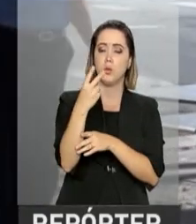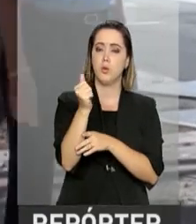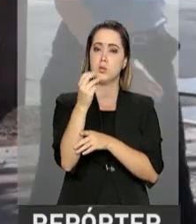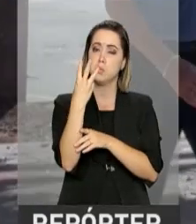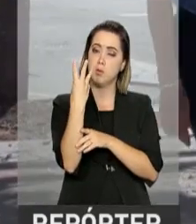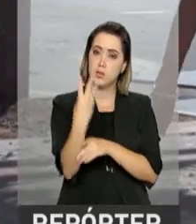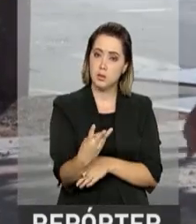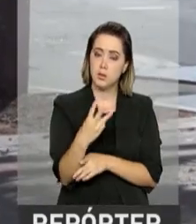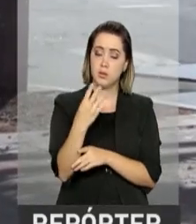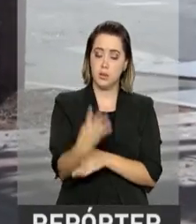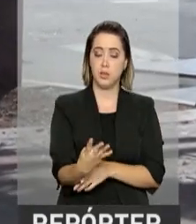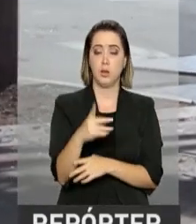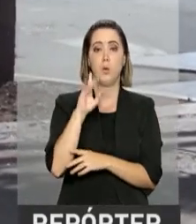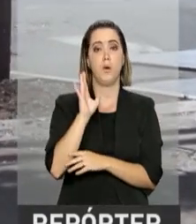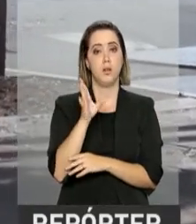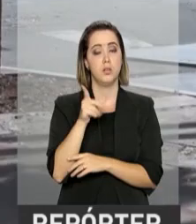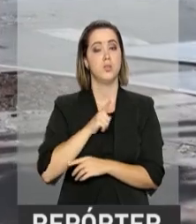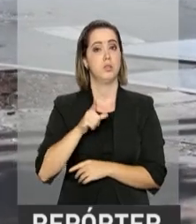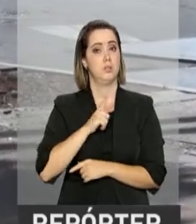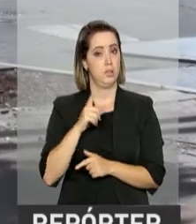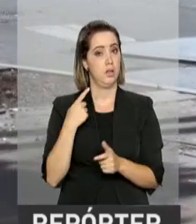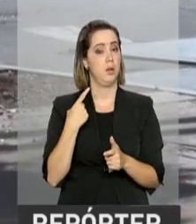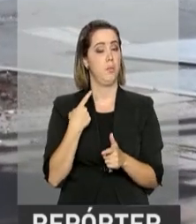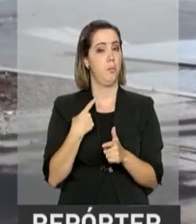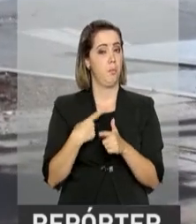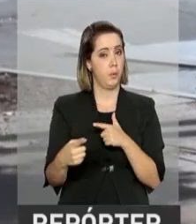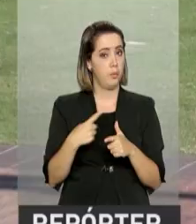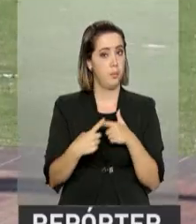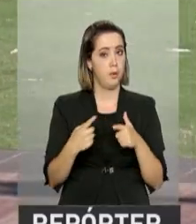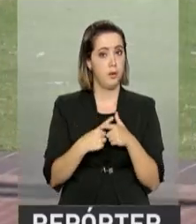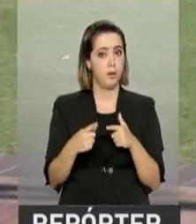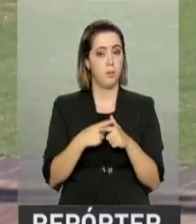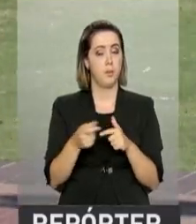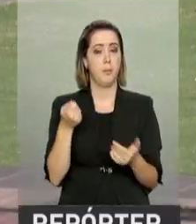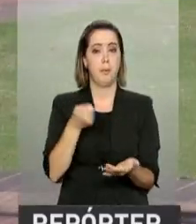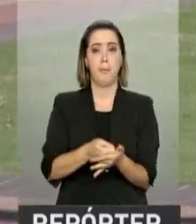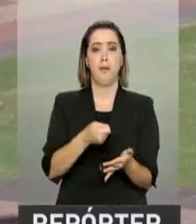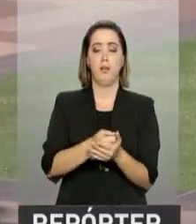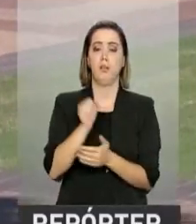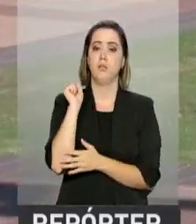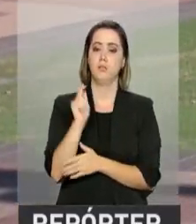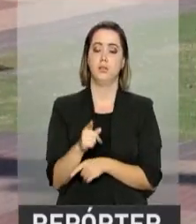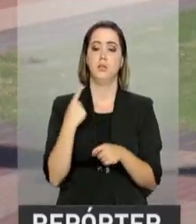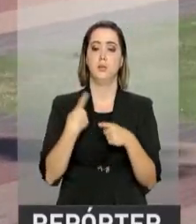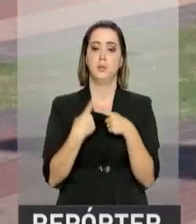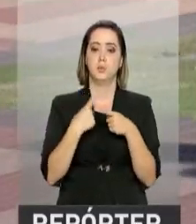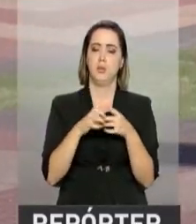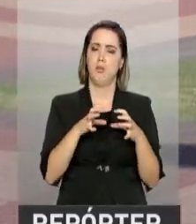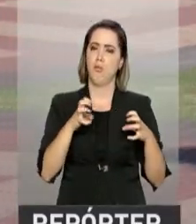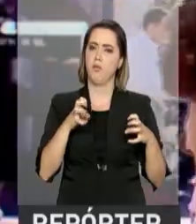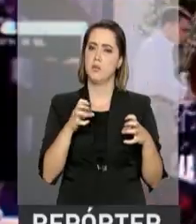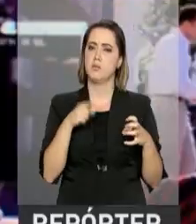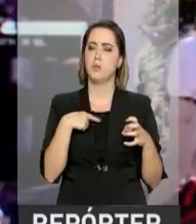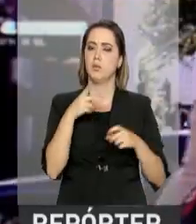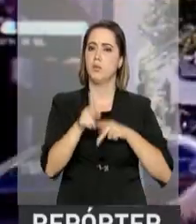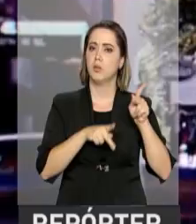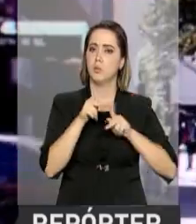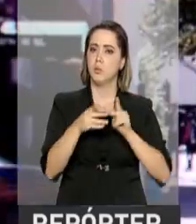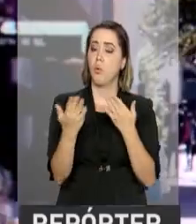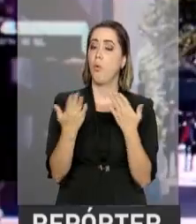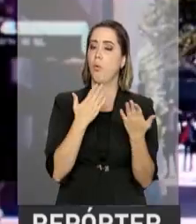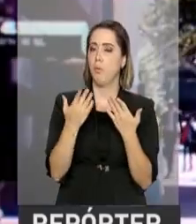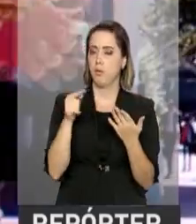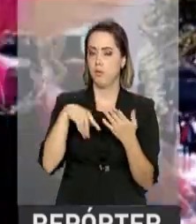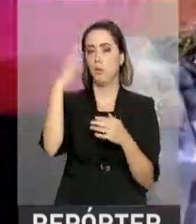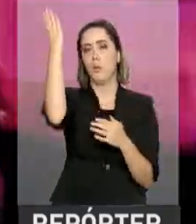os americanos já vão passar a ter dificuldades para financiar os benefícios por causa do envelhecimento da população. Problema parecido